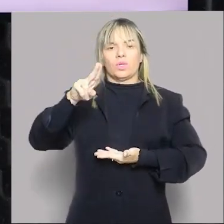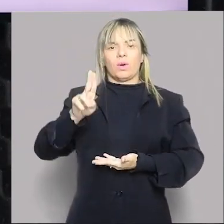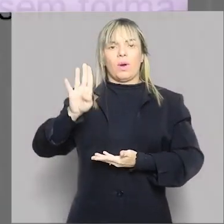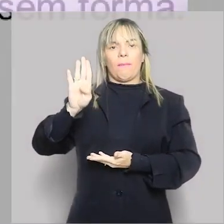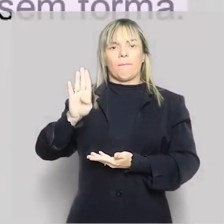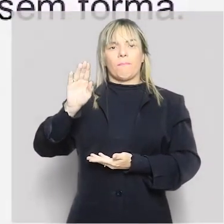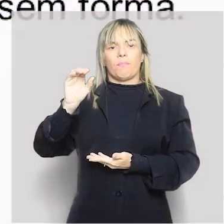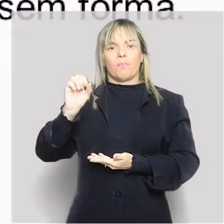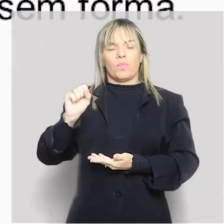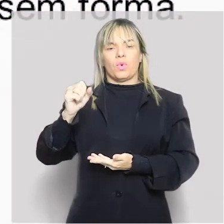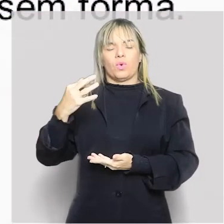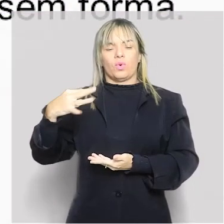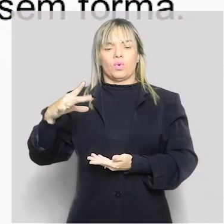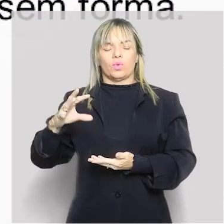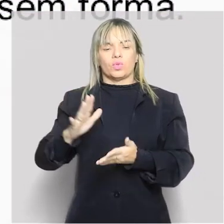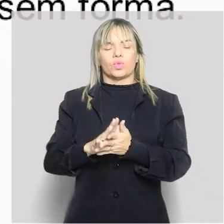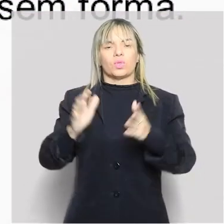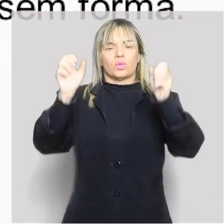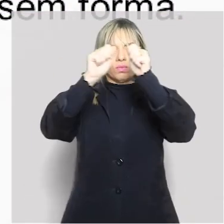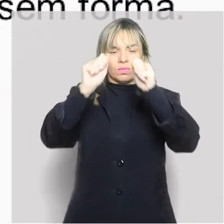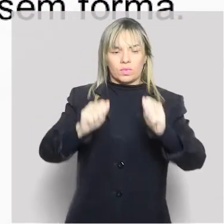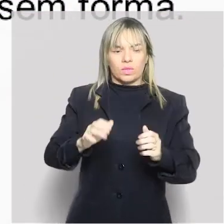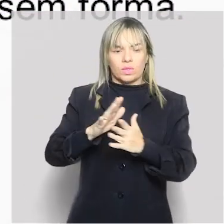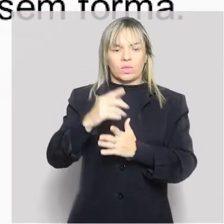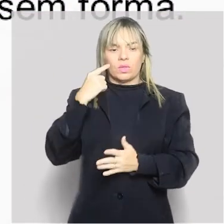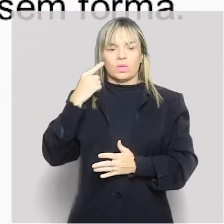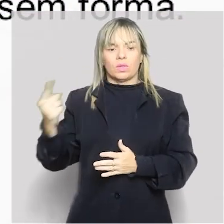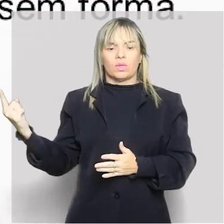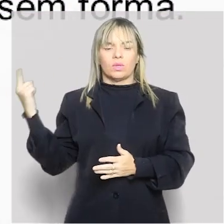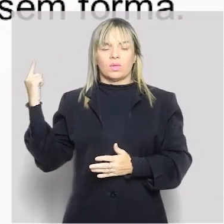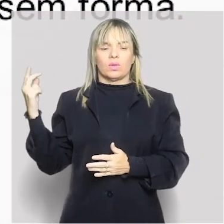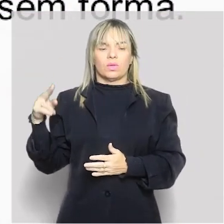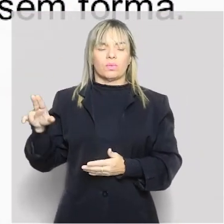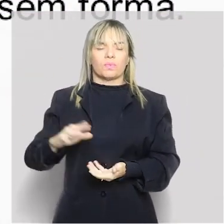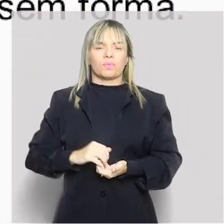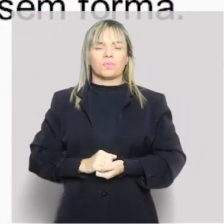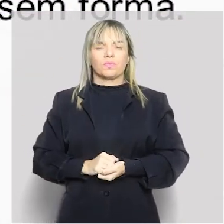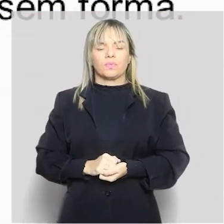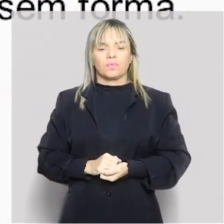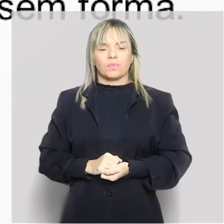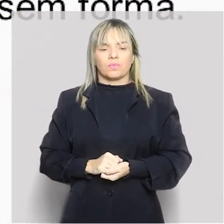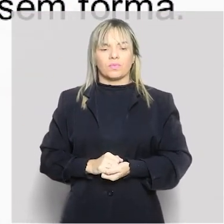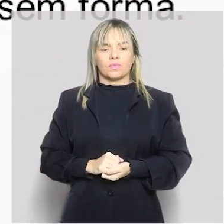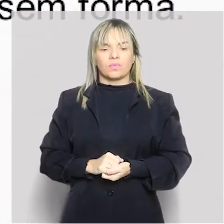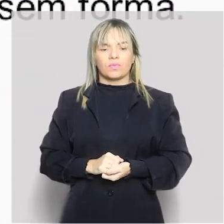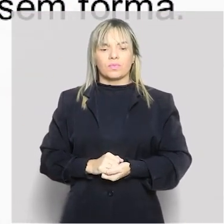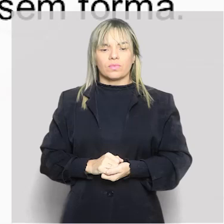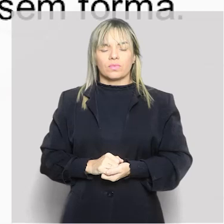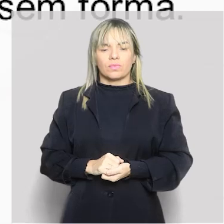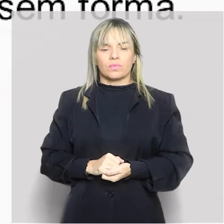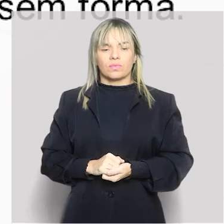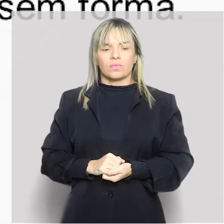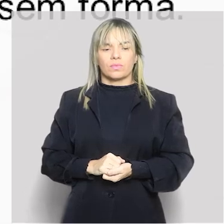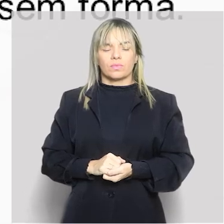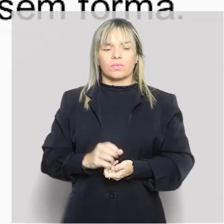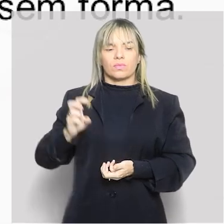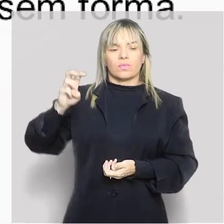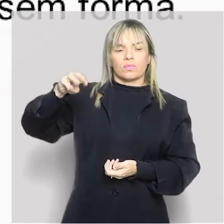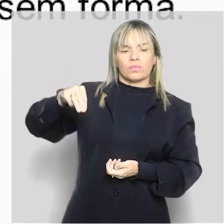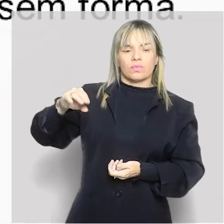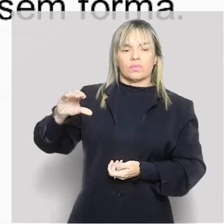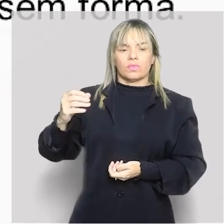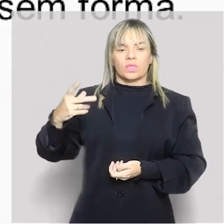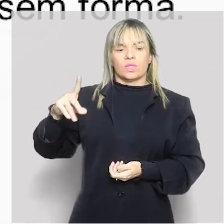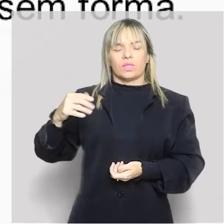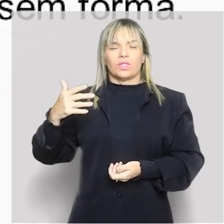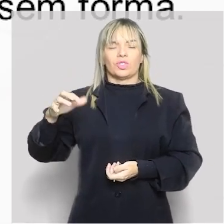certo? Nomes importantes da escultura. Michelangelo, Rodin. Michelangelo não é uma das